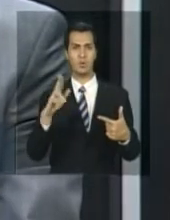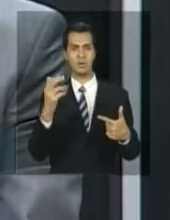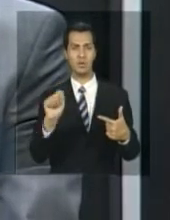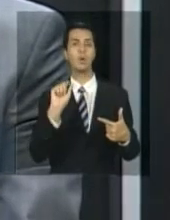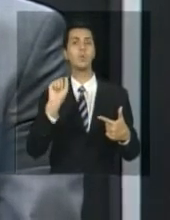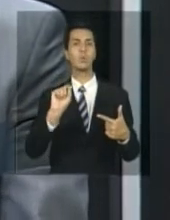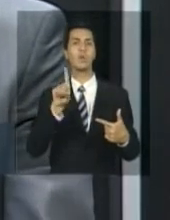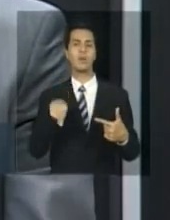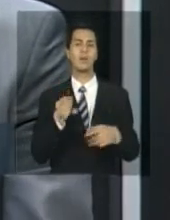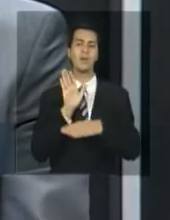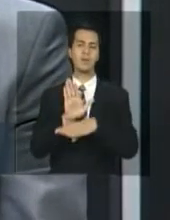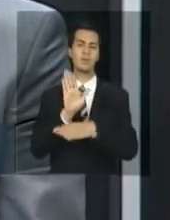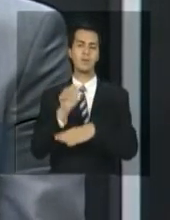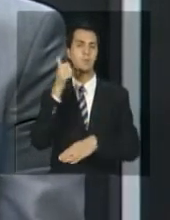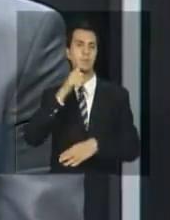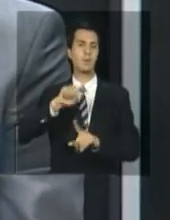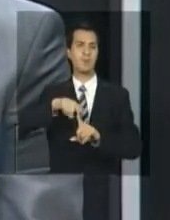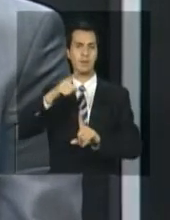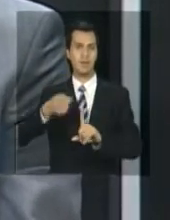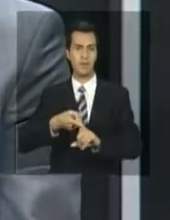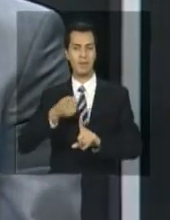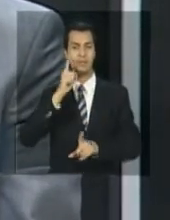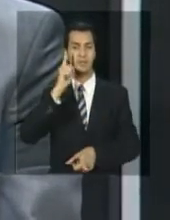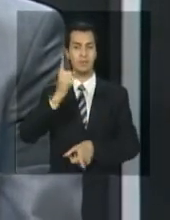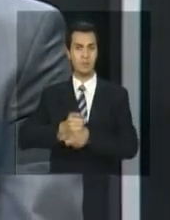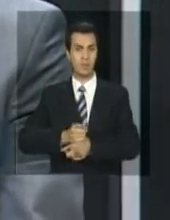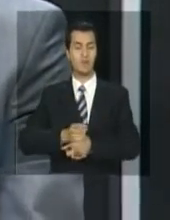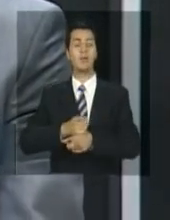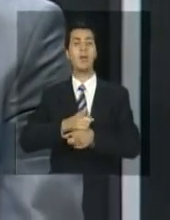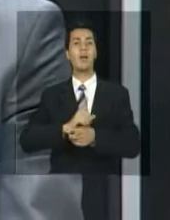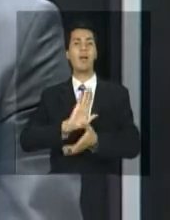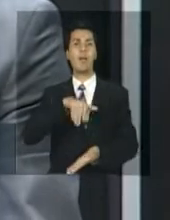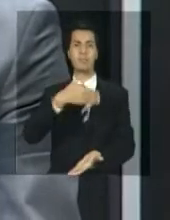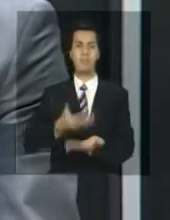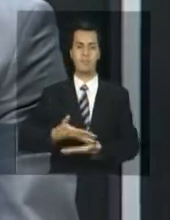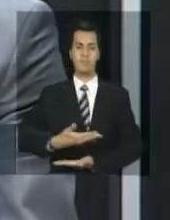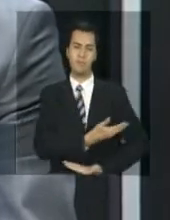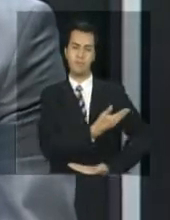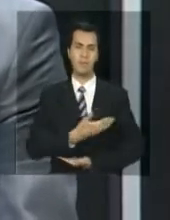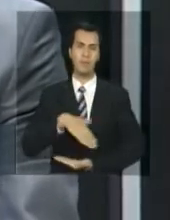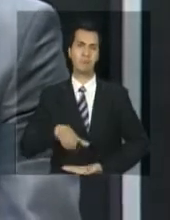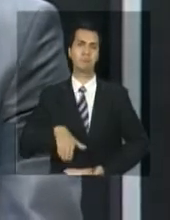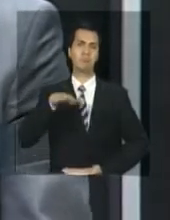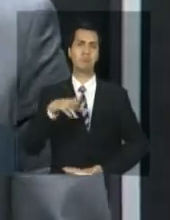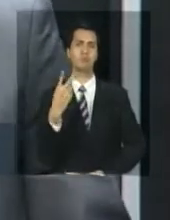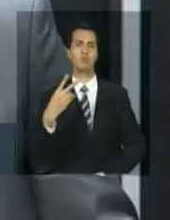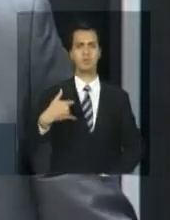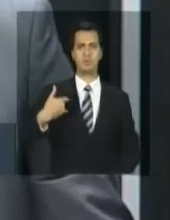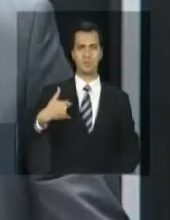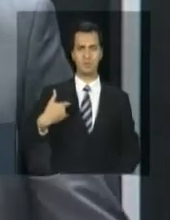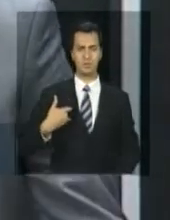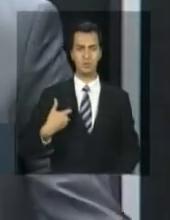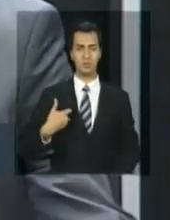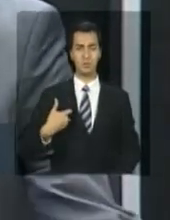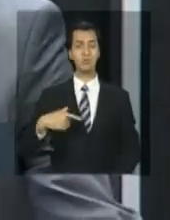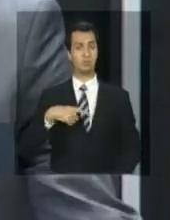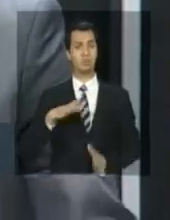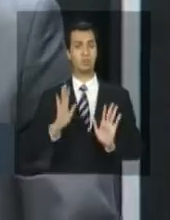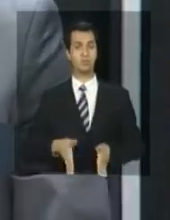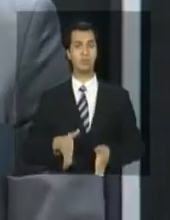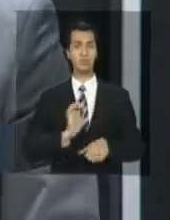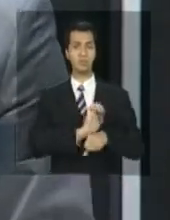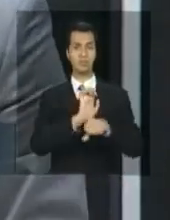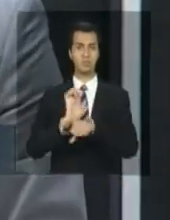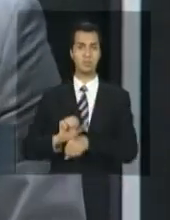da gravidez até 2 anos de vida do bebê, o que já conta com a adesão de